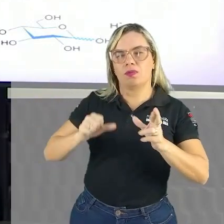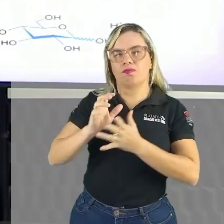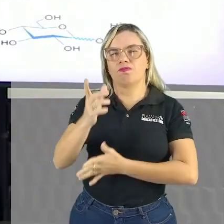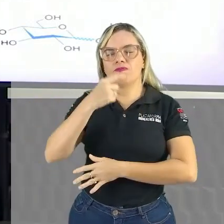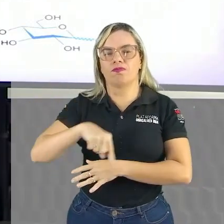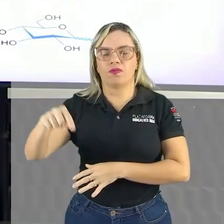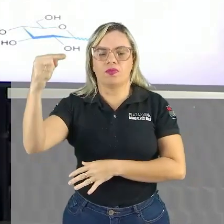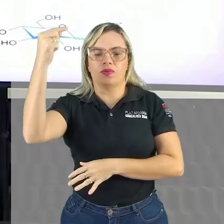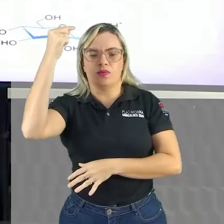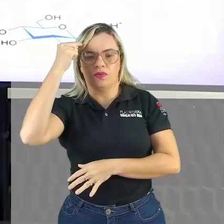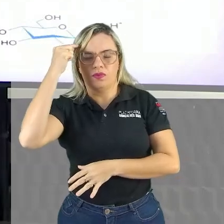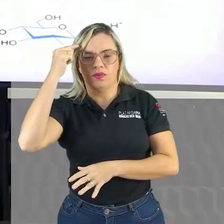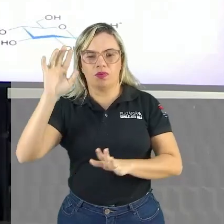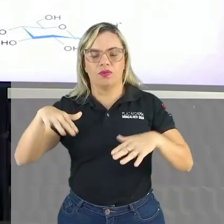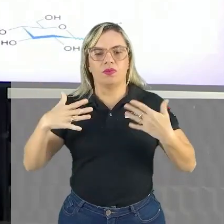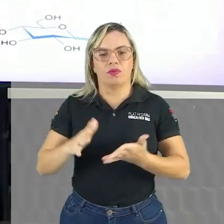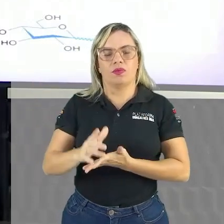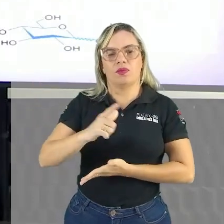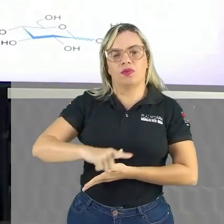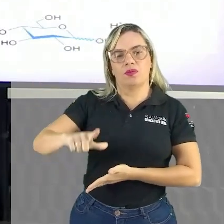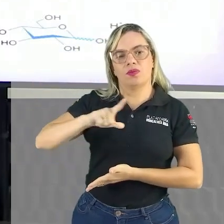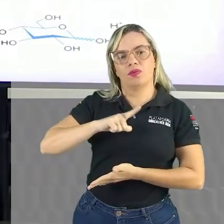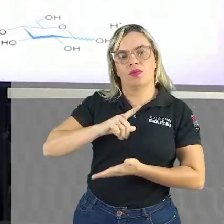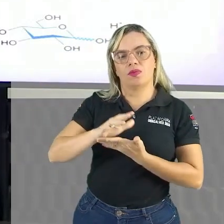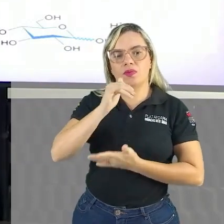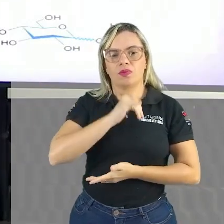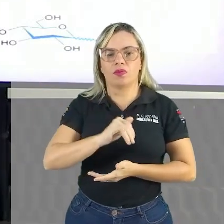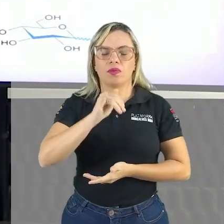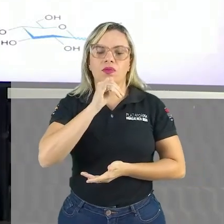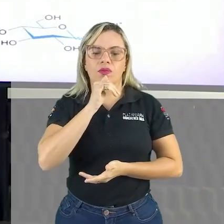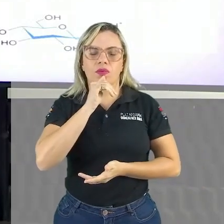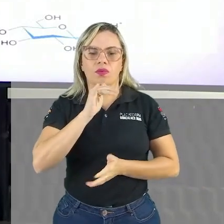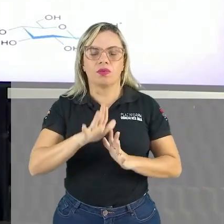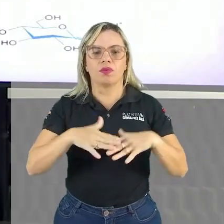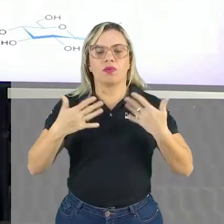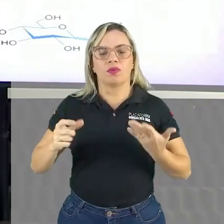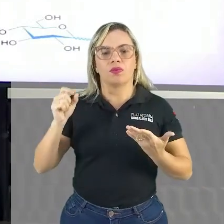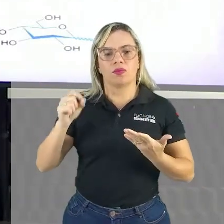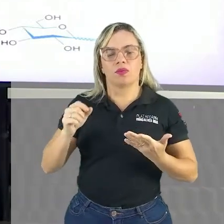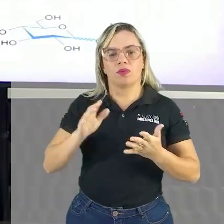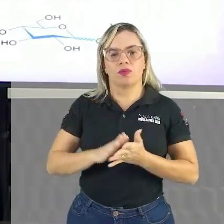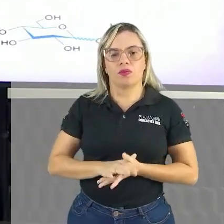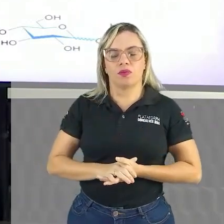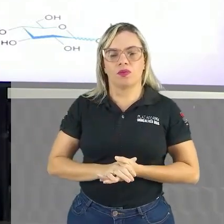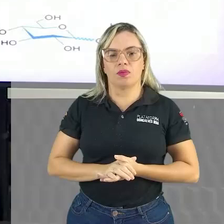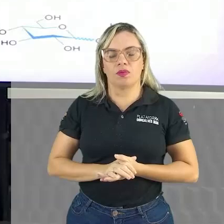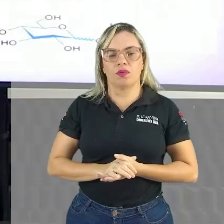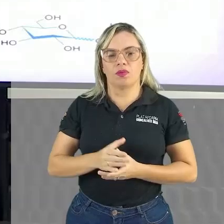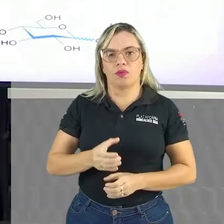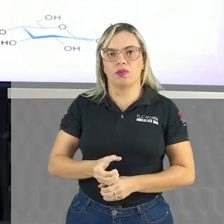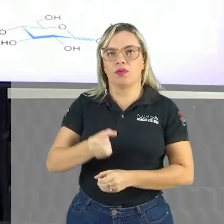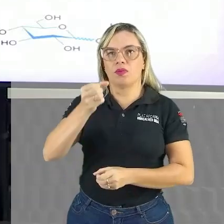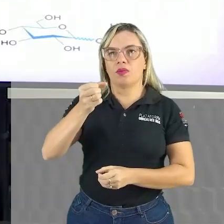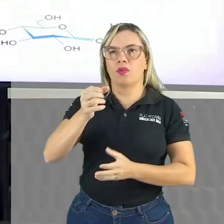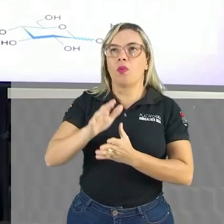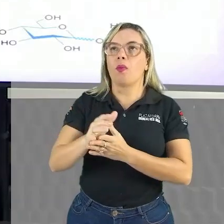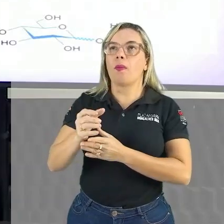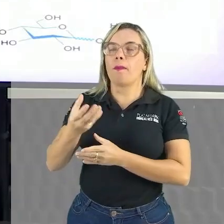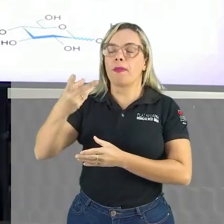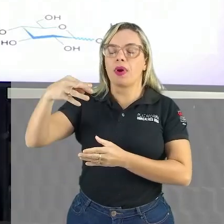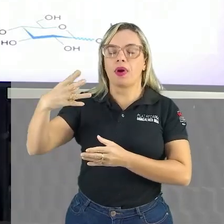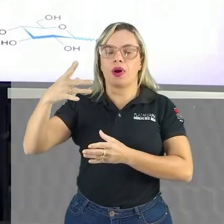Imagina aqui, ó, eu tenho, por exemplo, um balão com hidrogênio e oxigênio.